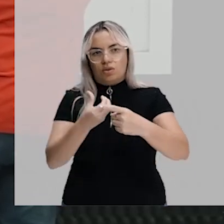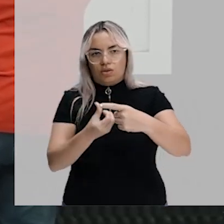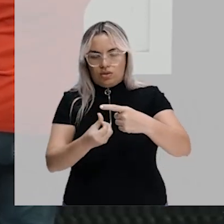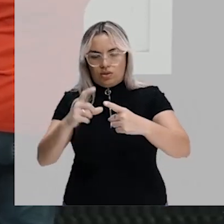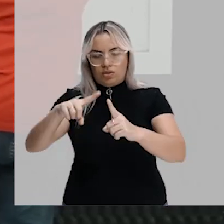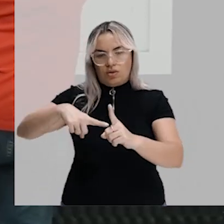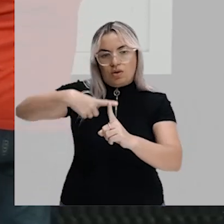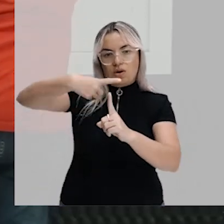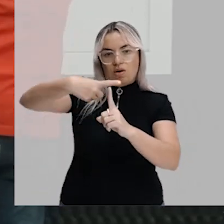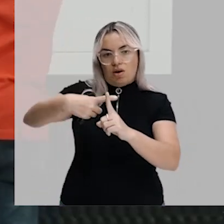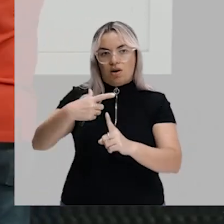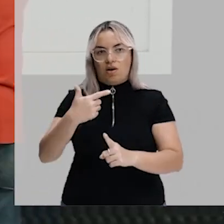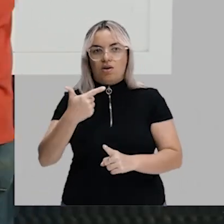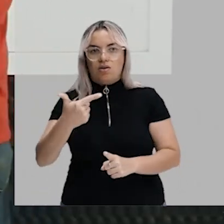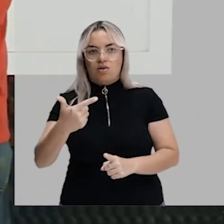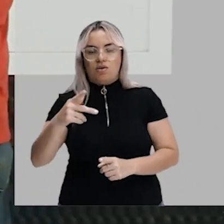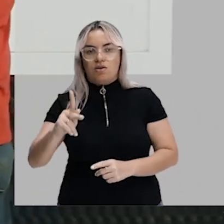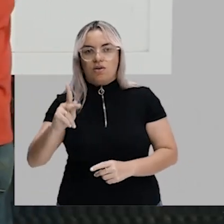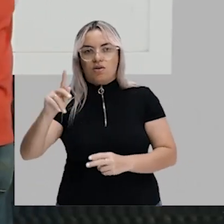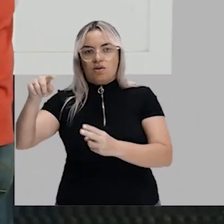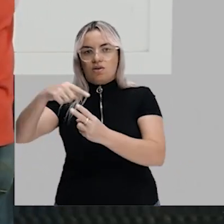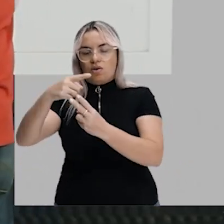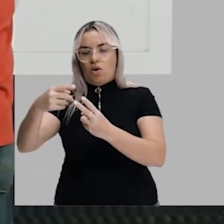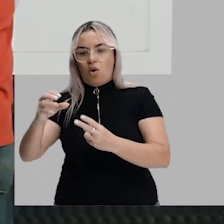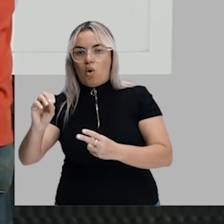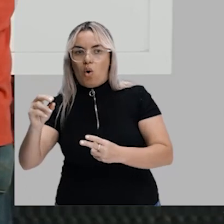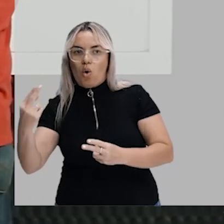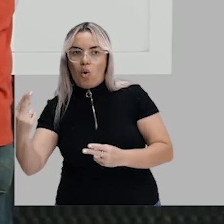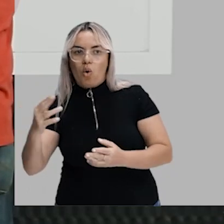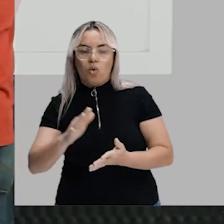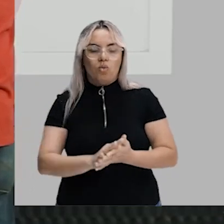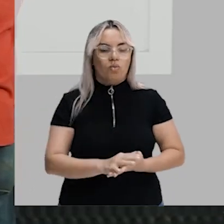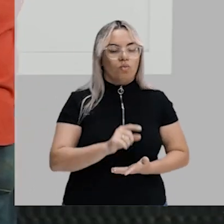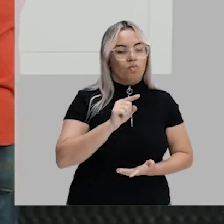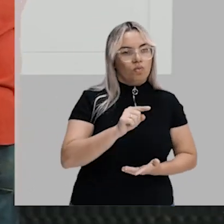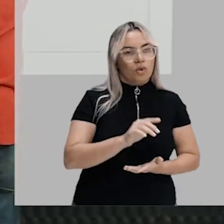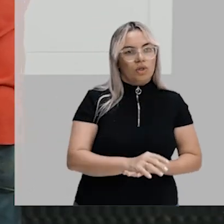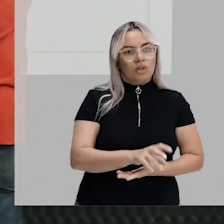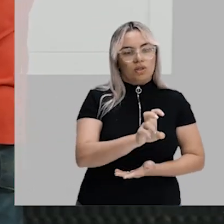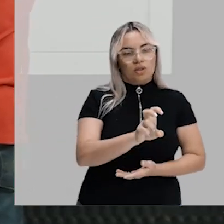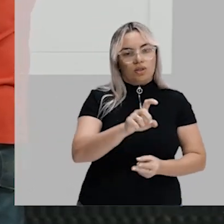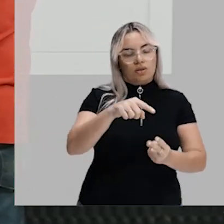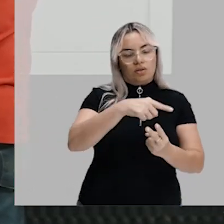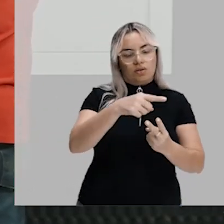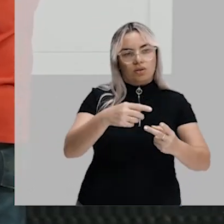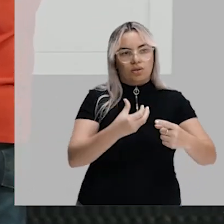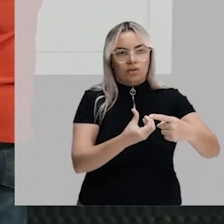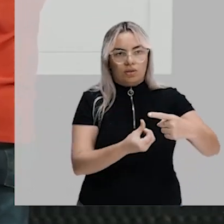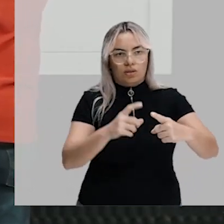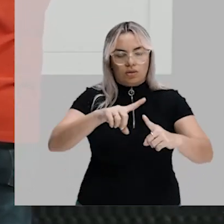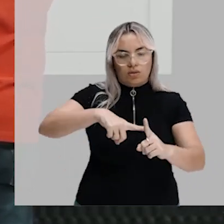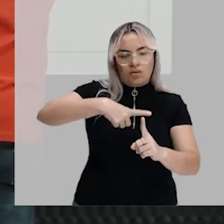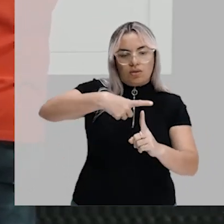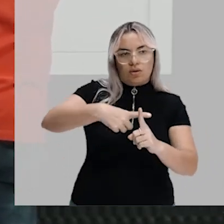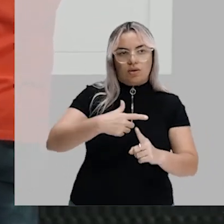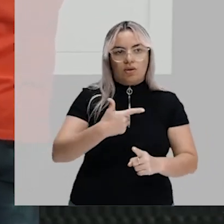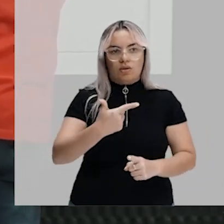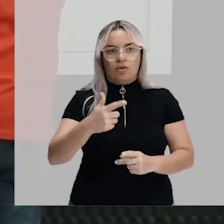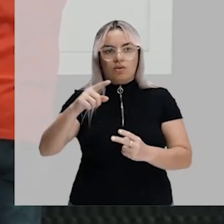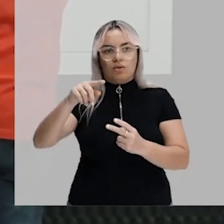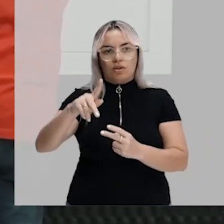pi ou 5 pi so 6 + 2 k pi